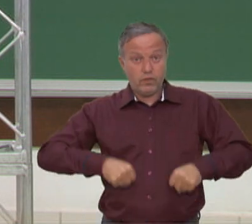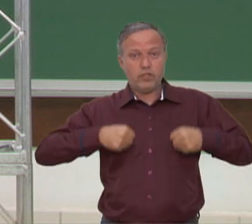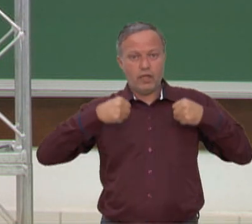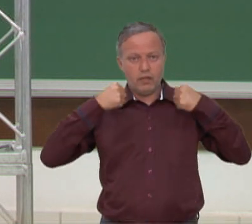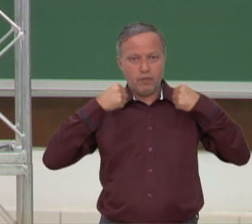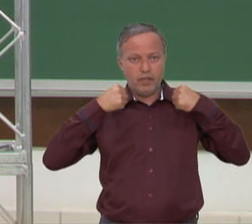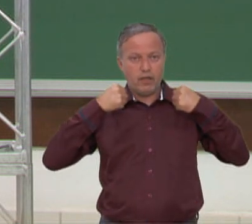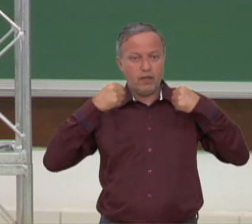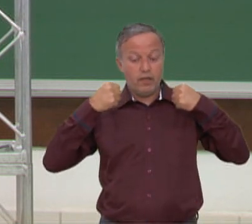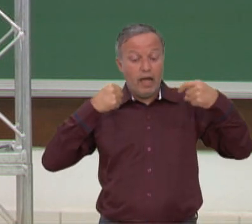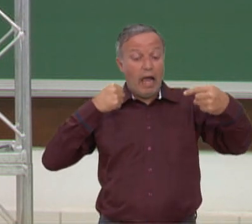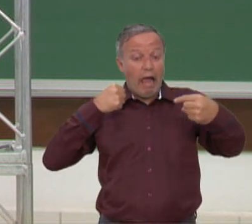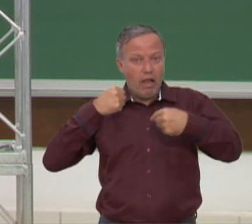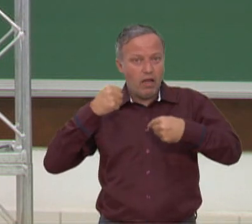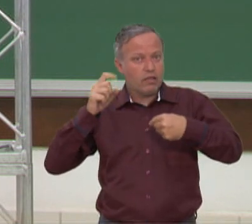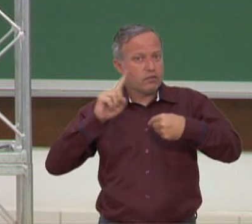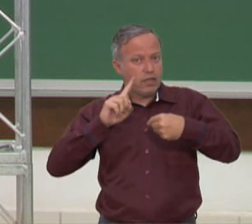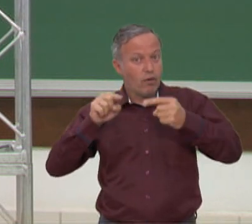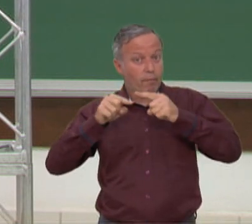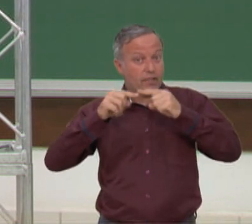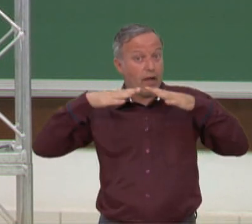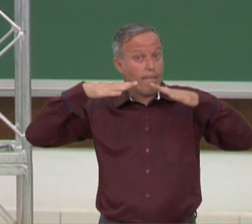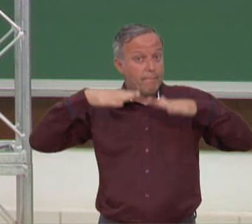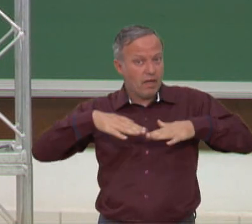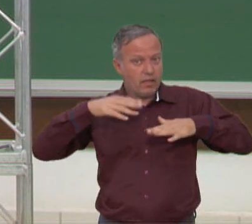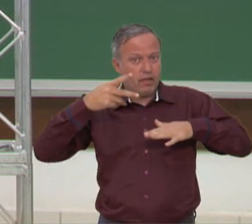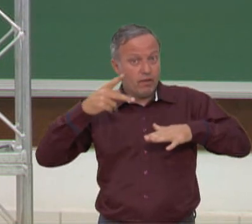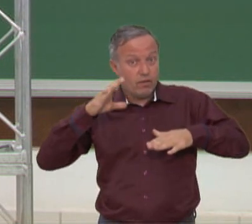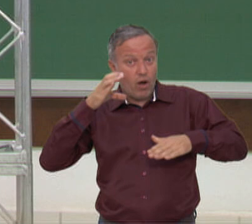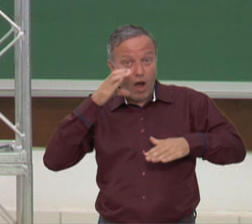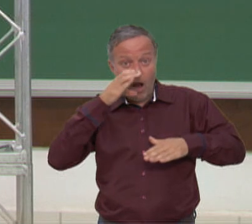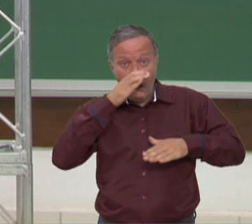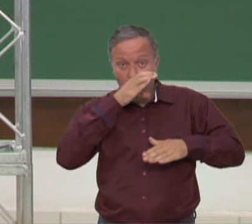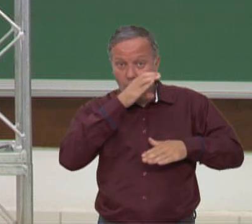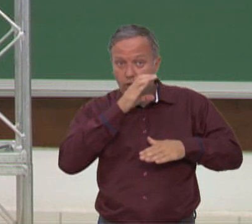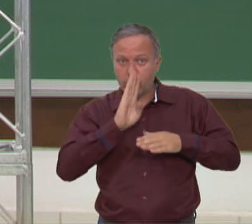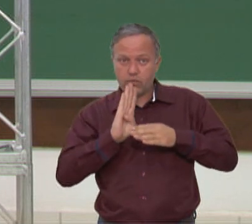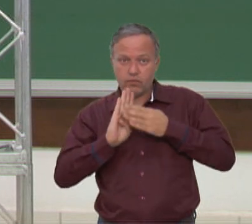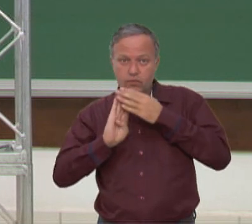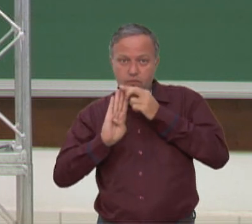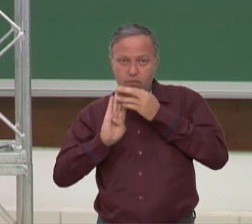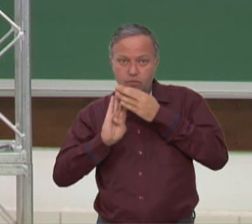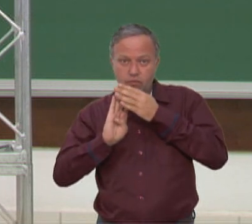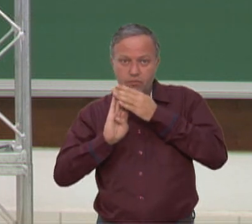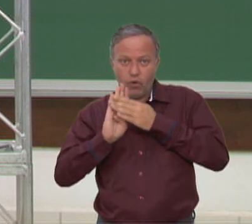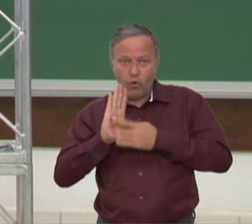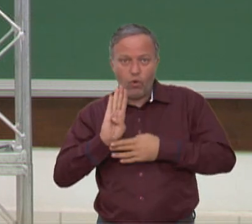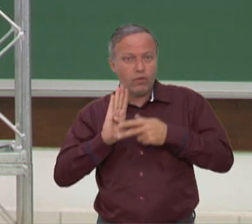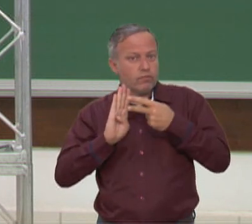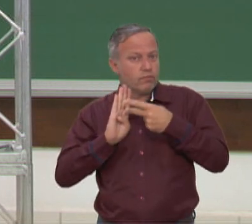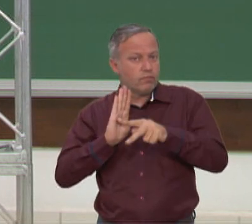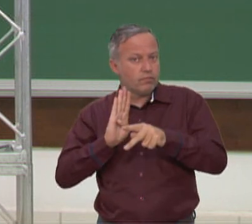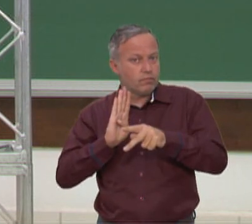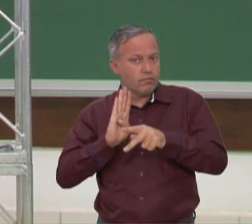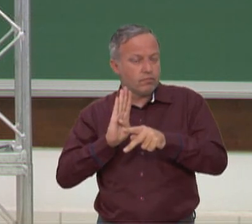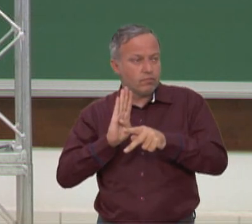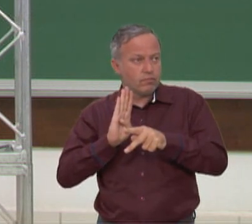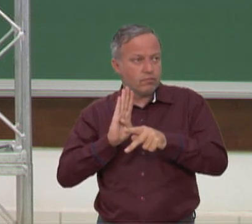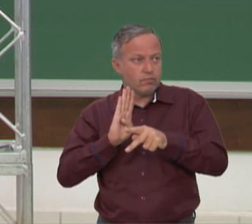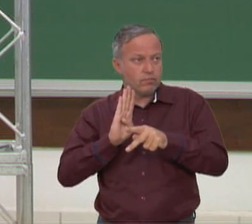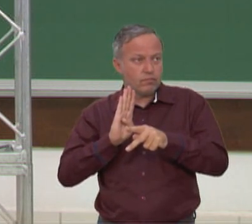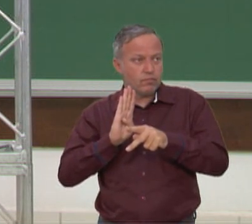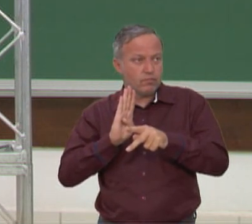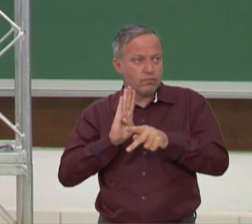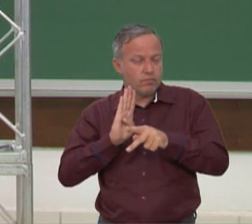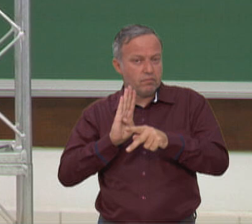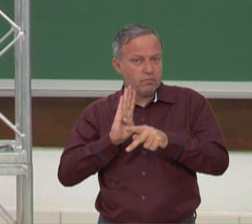esquenta? Não, mas ele vai manter a energia térmica que está ali dentro, certo? Ao qual ele está tendo um contato físico e isolando do sistema ou do